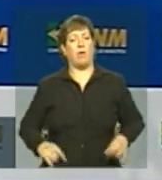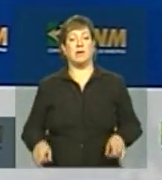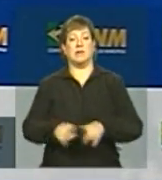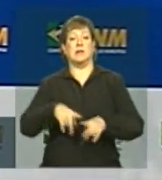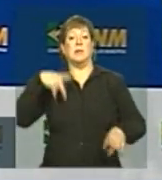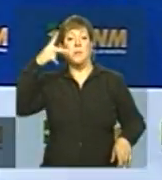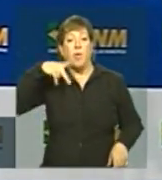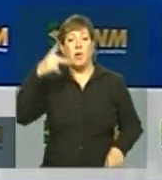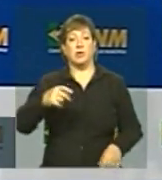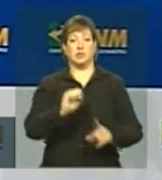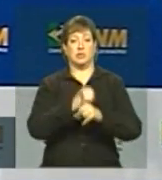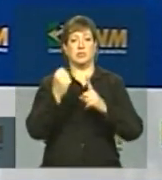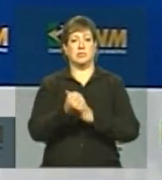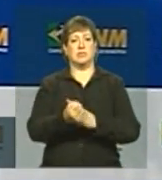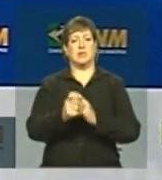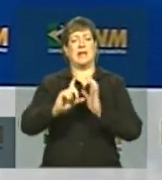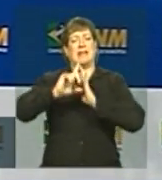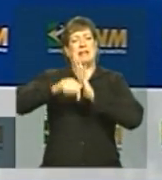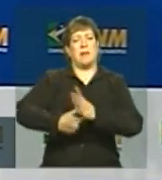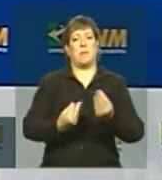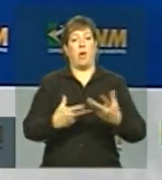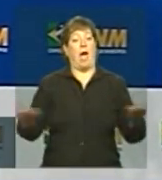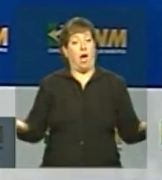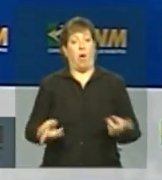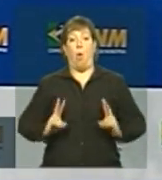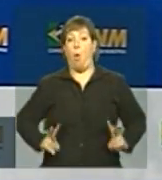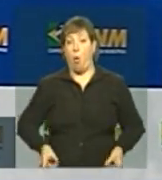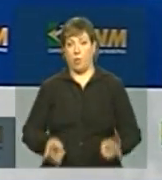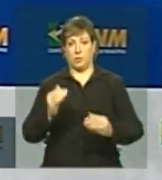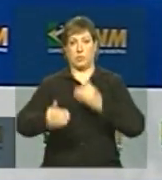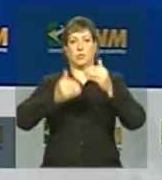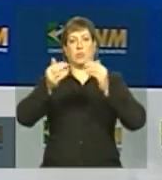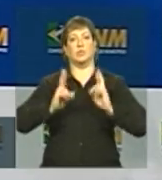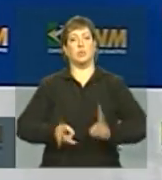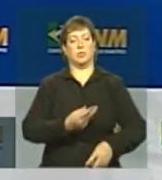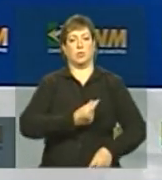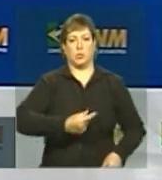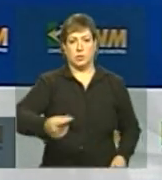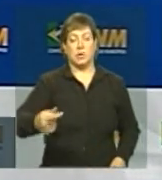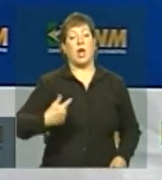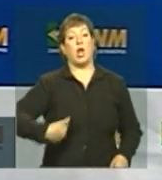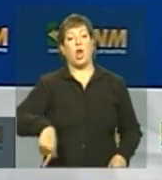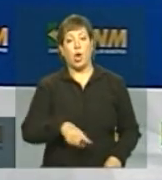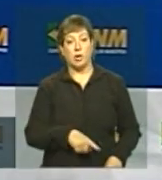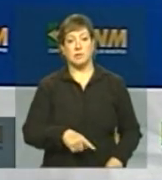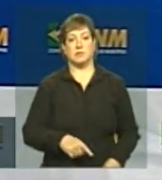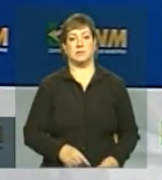sociais. Então, para dar continuidade a esse desenvolvimento sustentável, nós